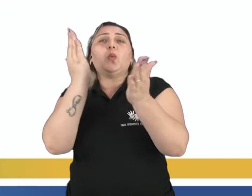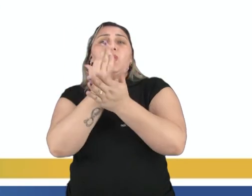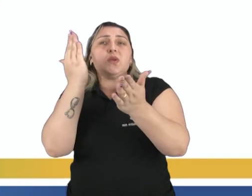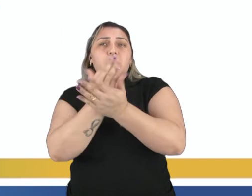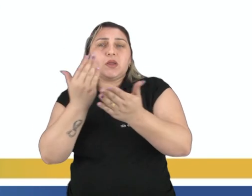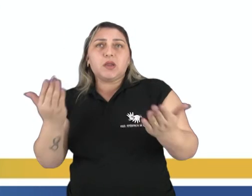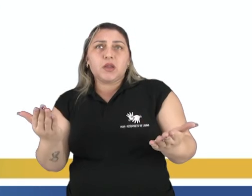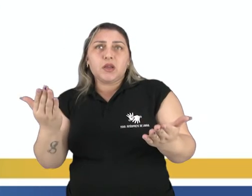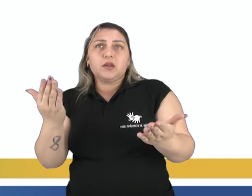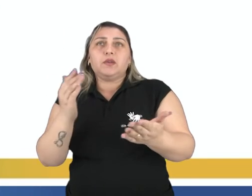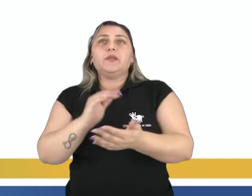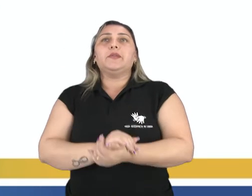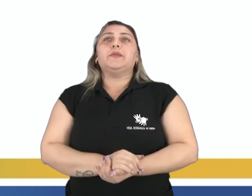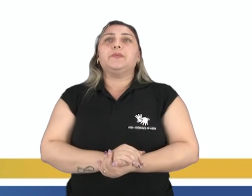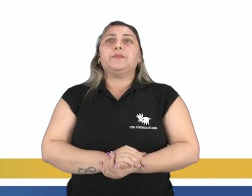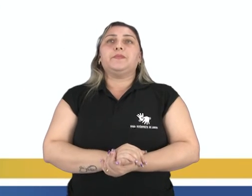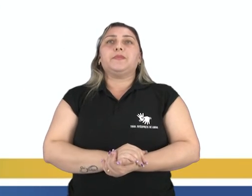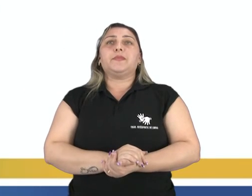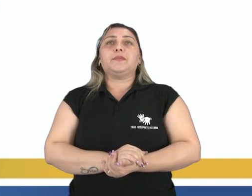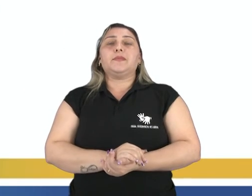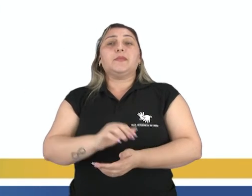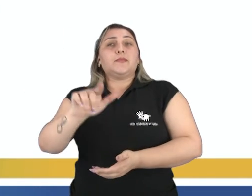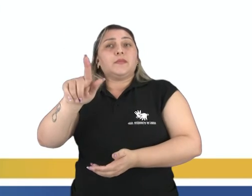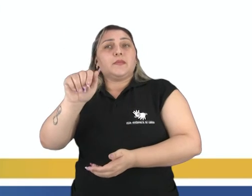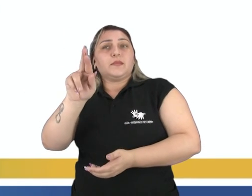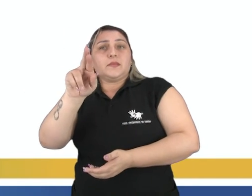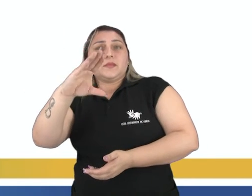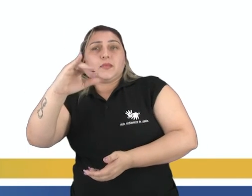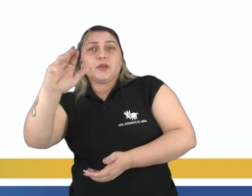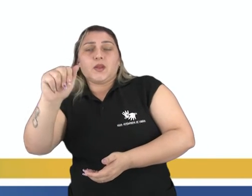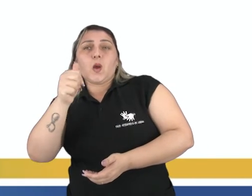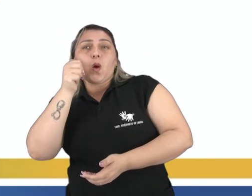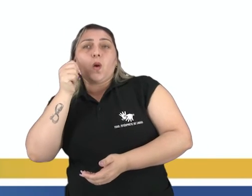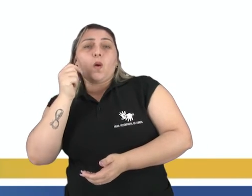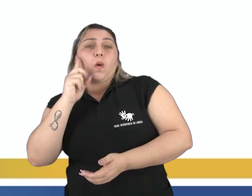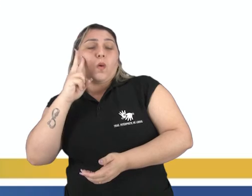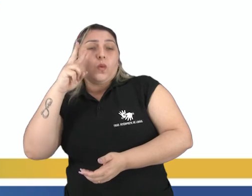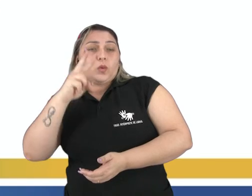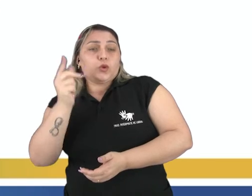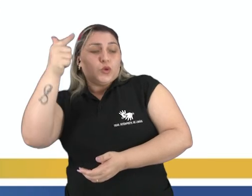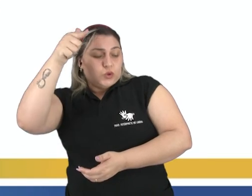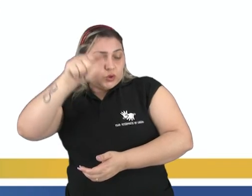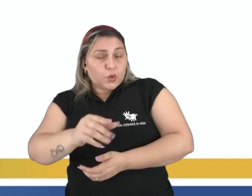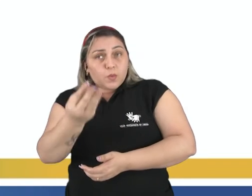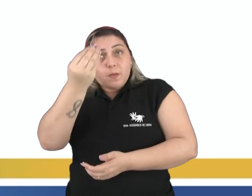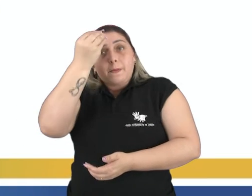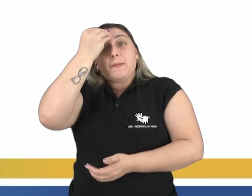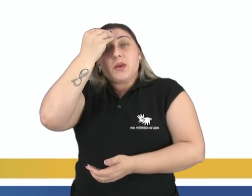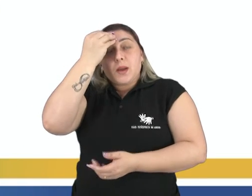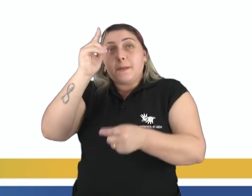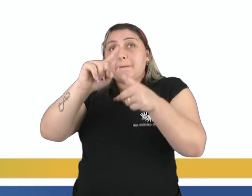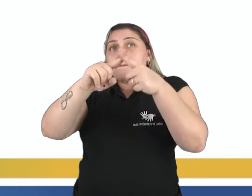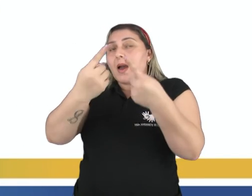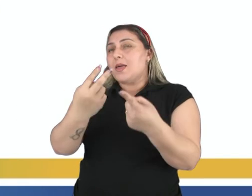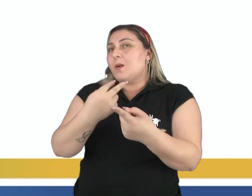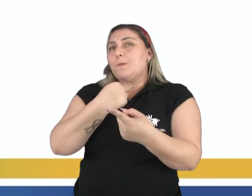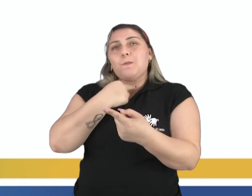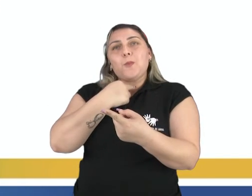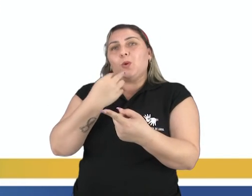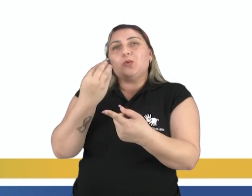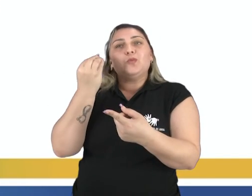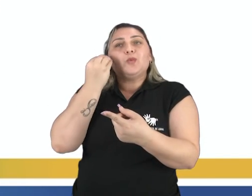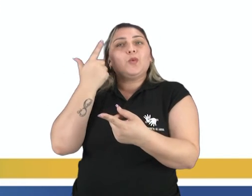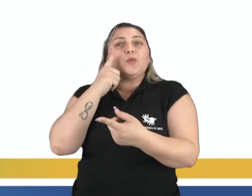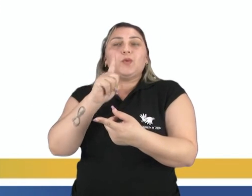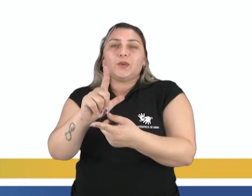adúltero. Entretanto, Garcia inclinou-se ainda para beijar outra vez o cadáver, mas então não pôde mais.